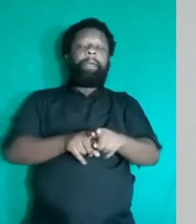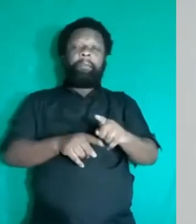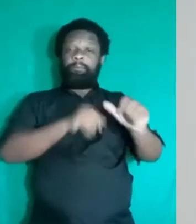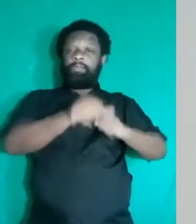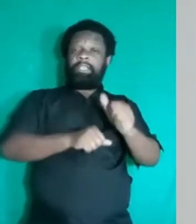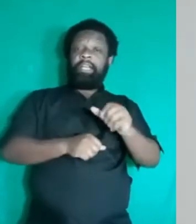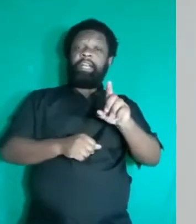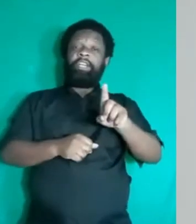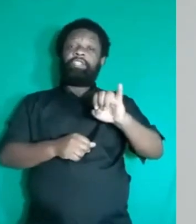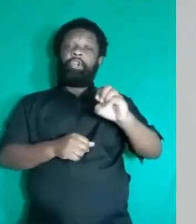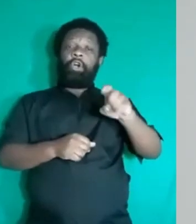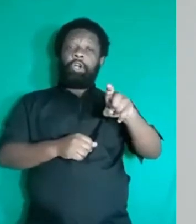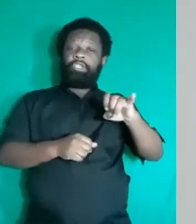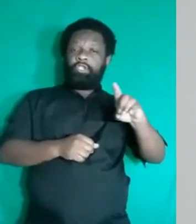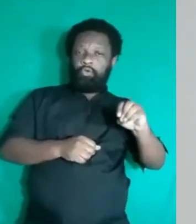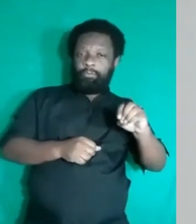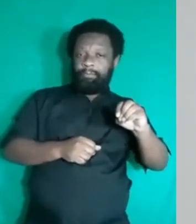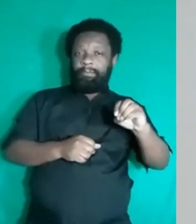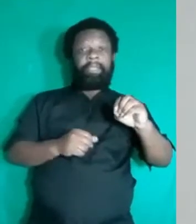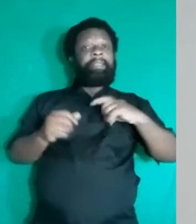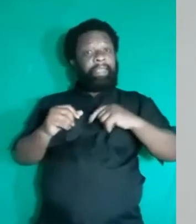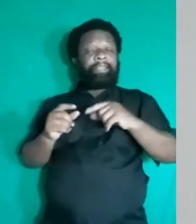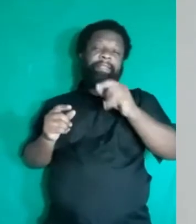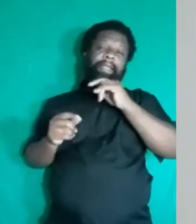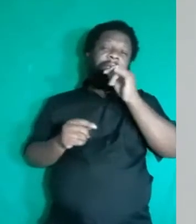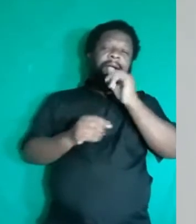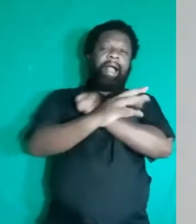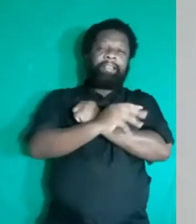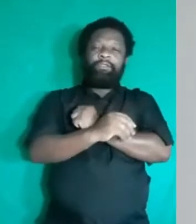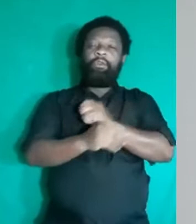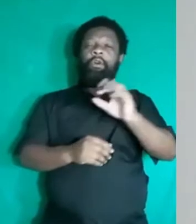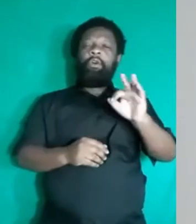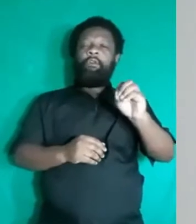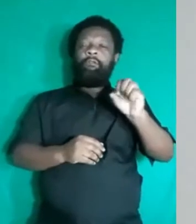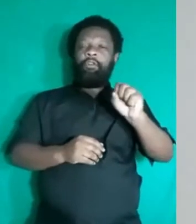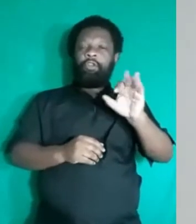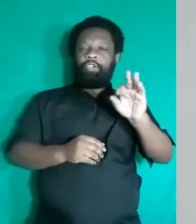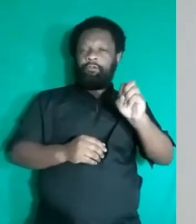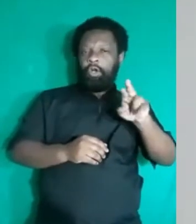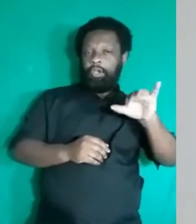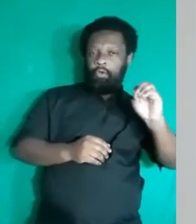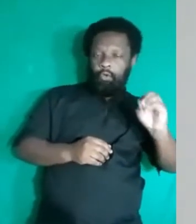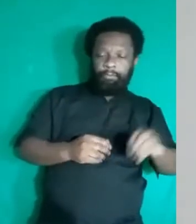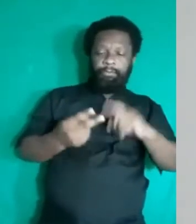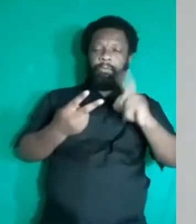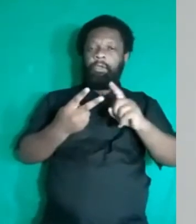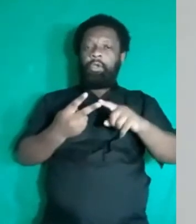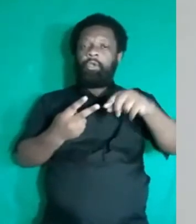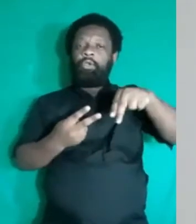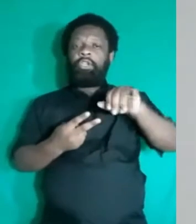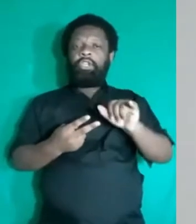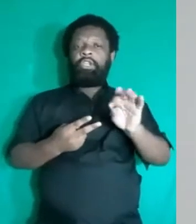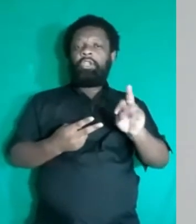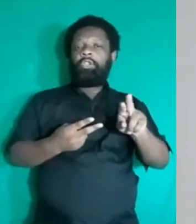em água e dióxido de carbono, tudo bem? Ele é o ácido do refrigerante. Temos o ácido fosfórico e